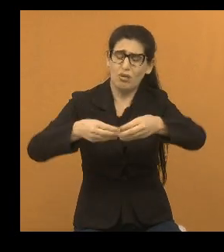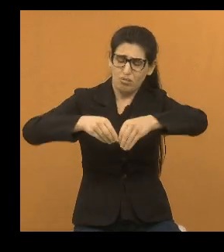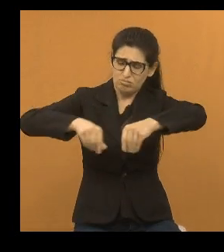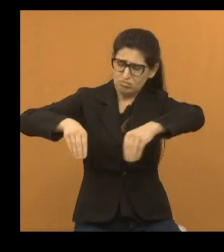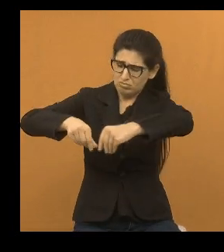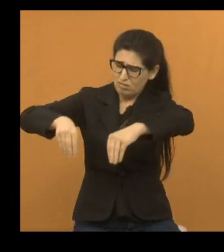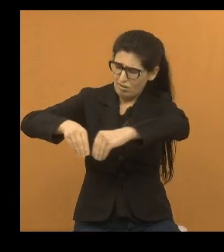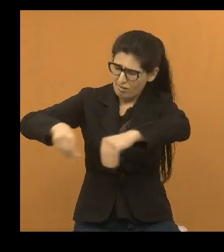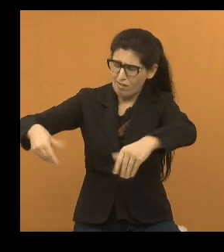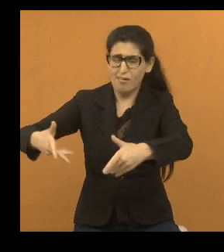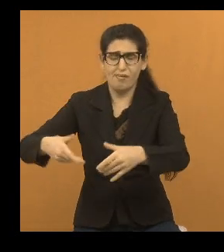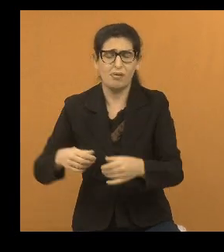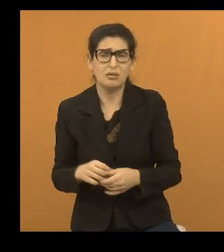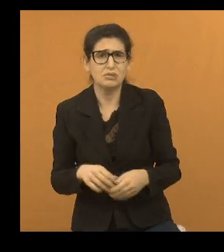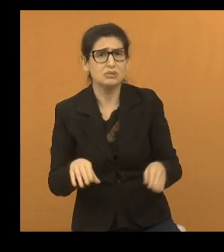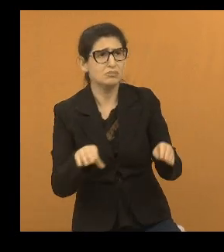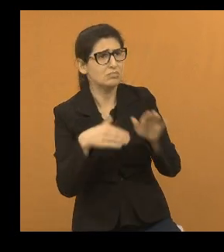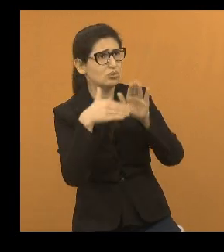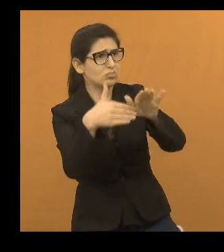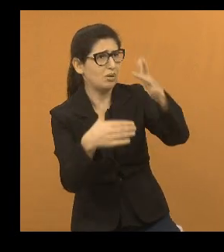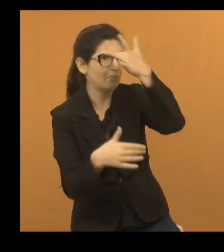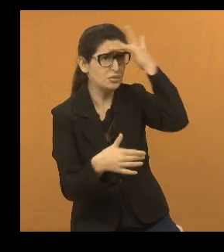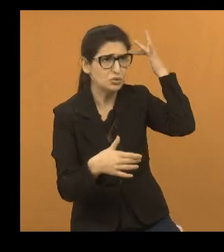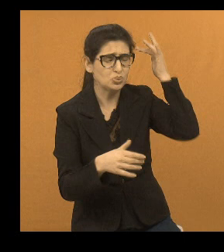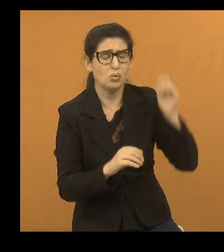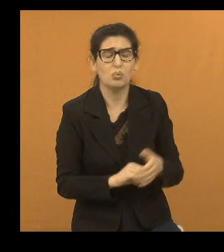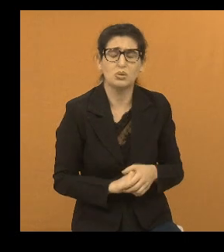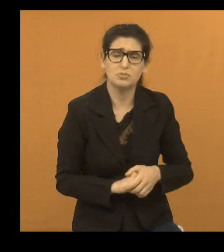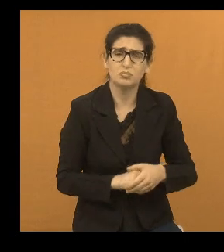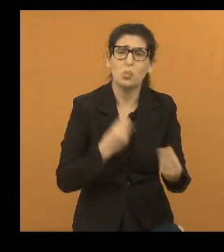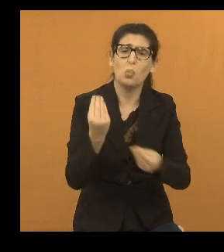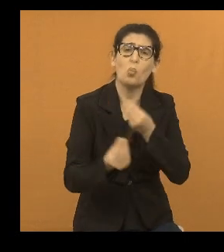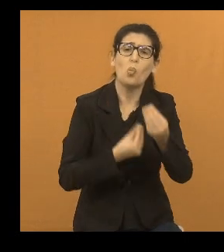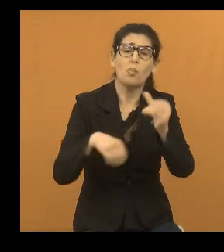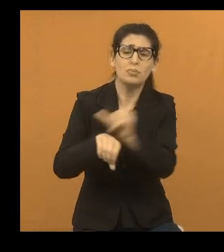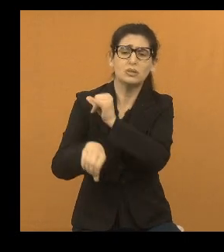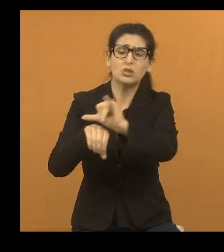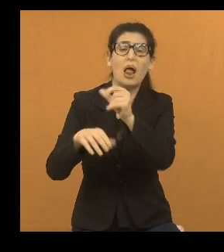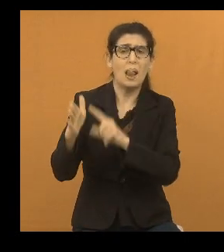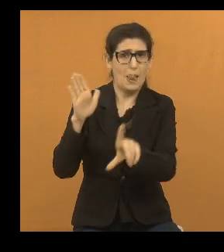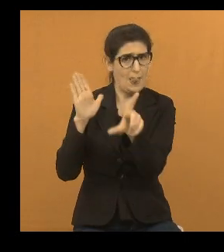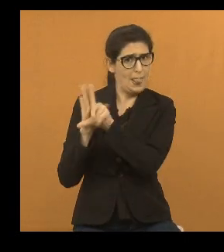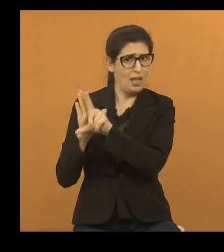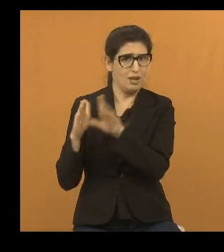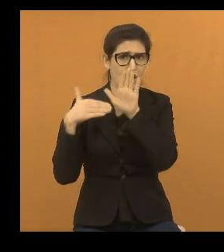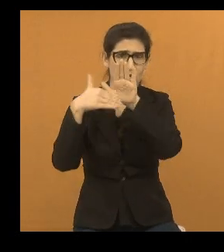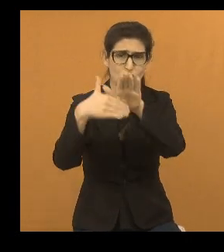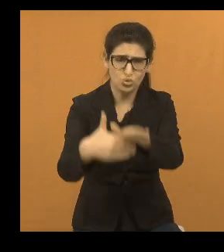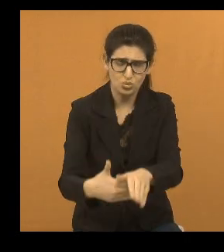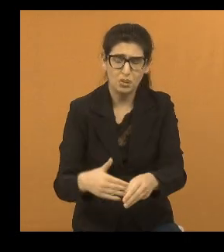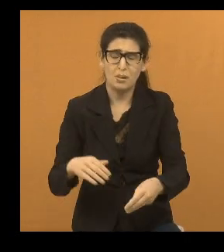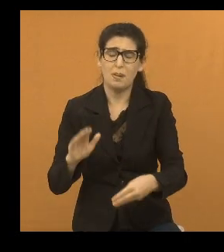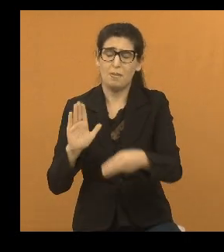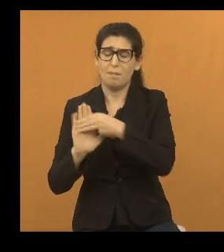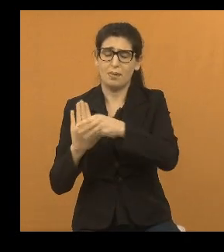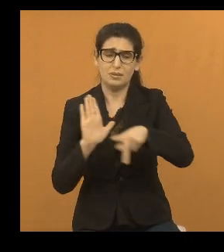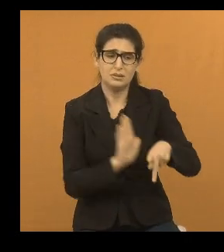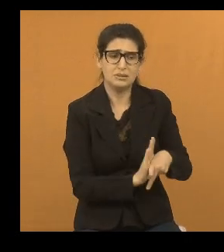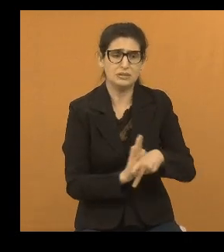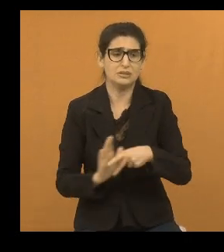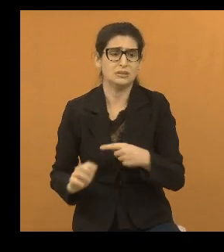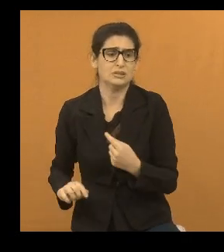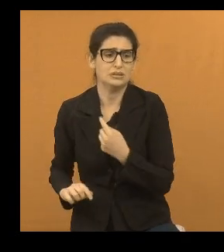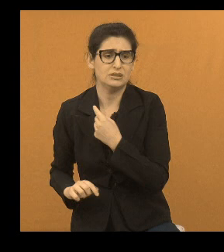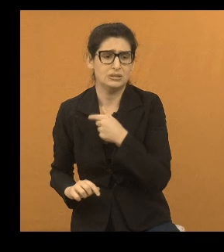voltados à população. Nós precisamos aí, e para isso nós temos algumas leis que contribuem com a medida provisória 756 de